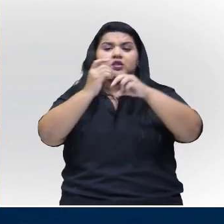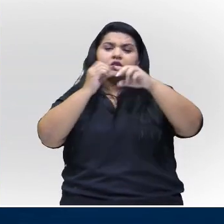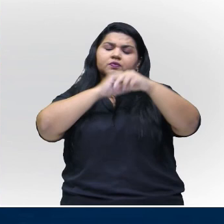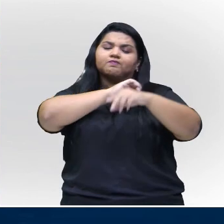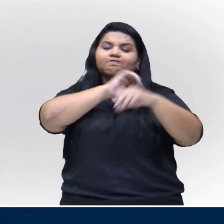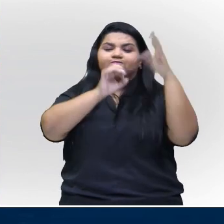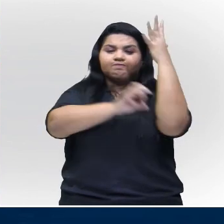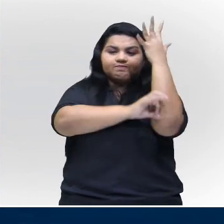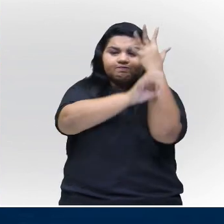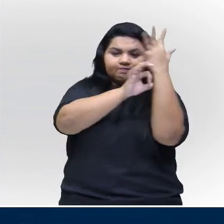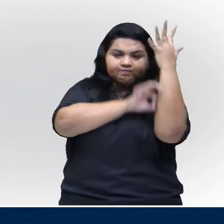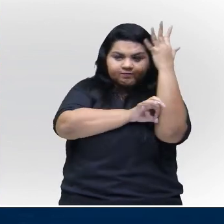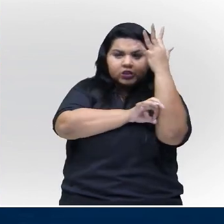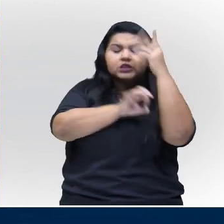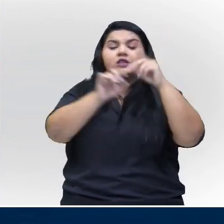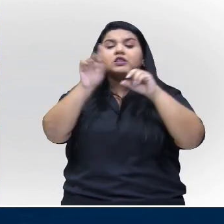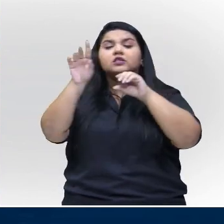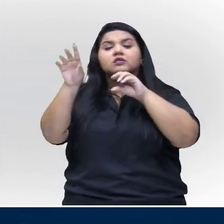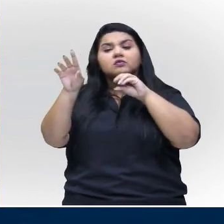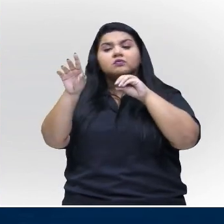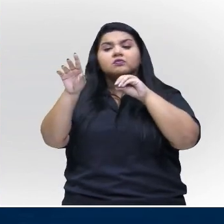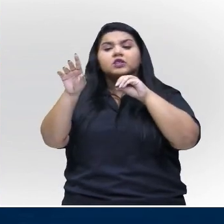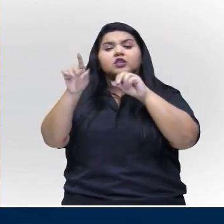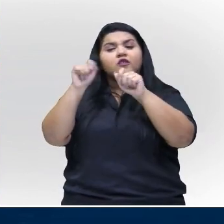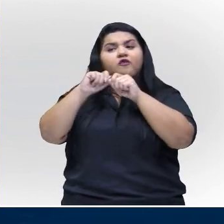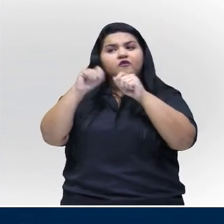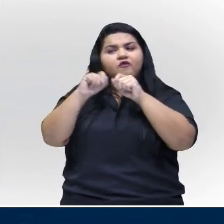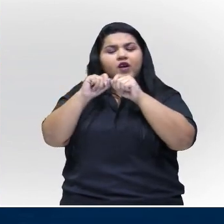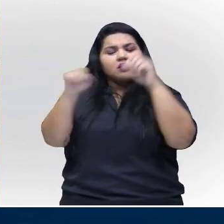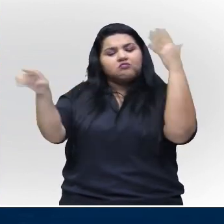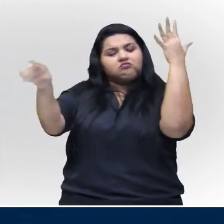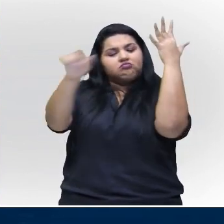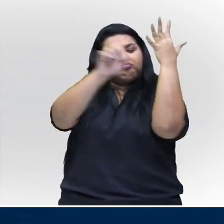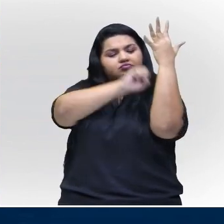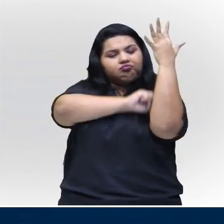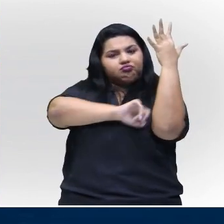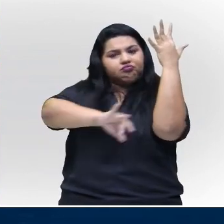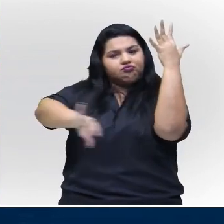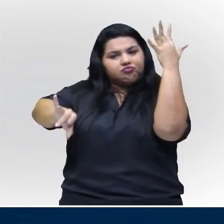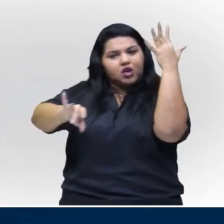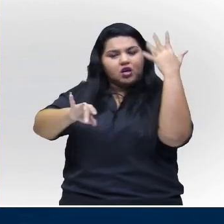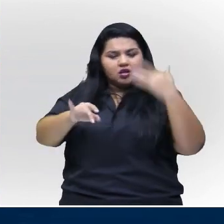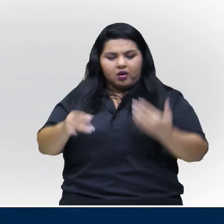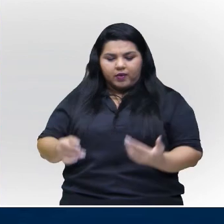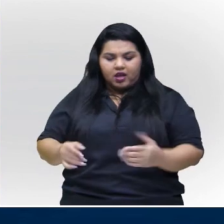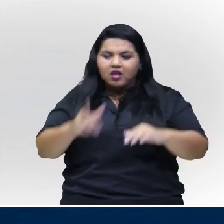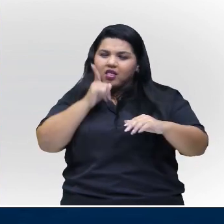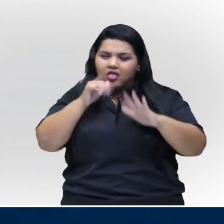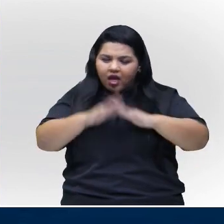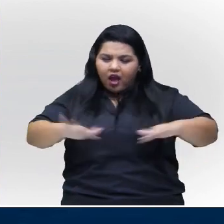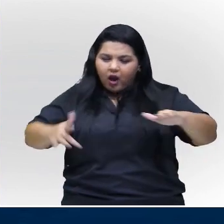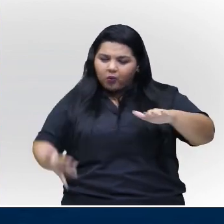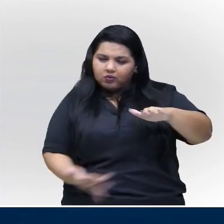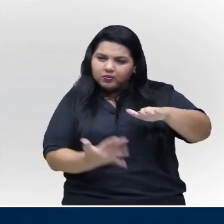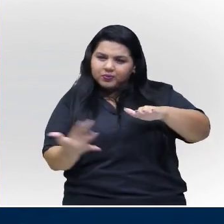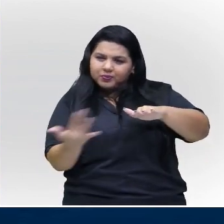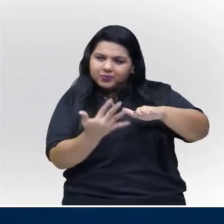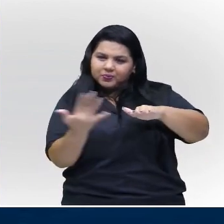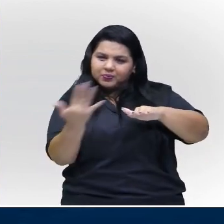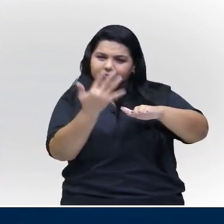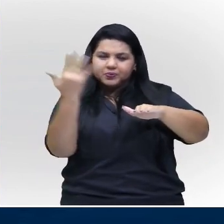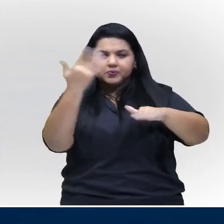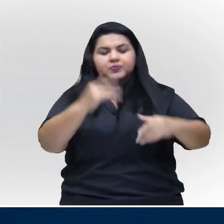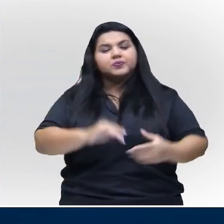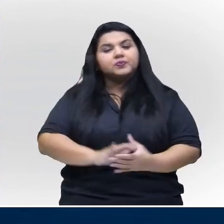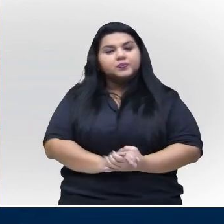seres fotossintetizantes, aqueles que realizam a fotossíntese, né, como as algas e também as plantas.